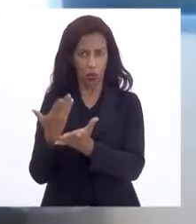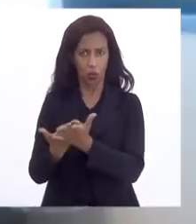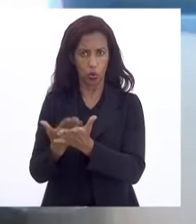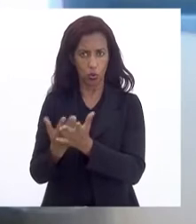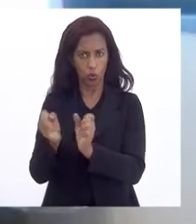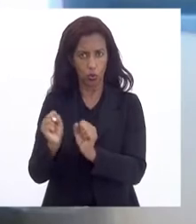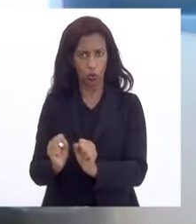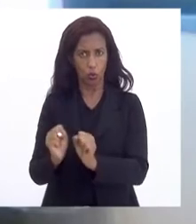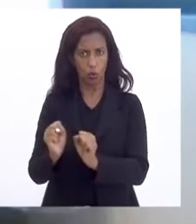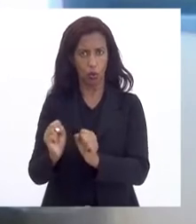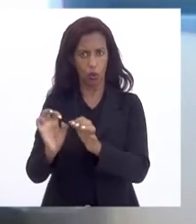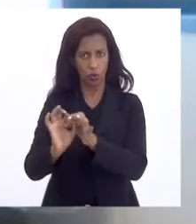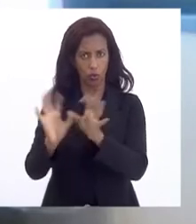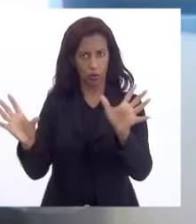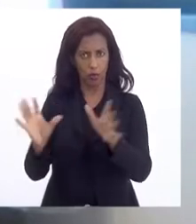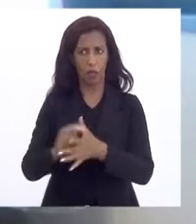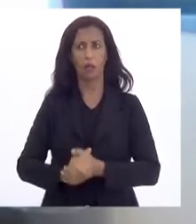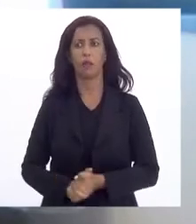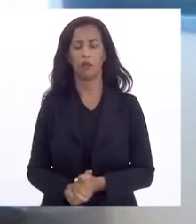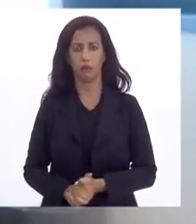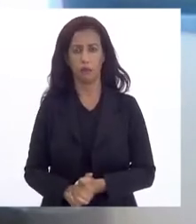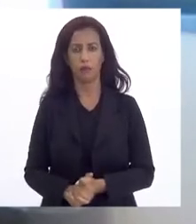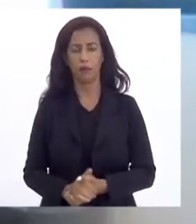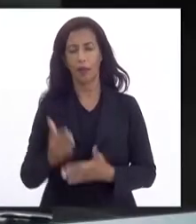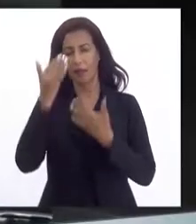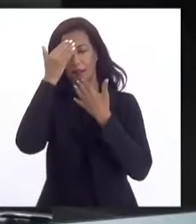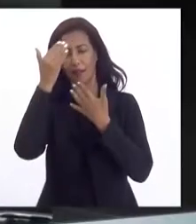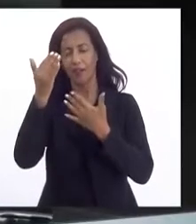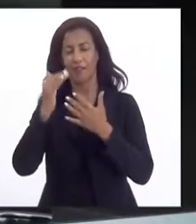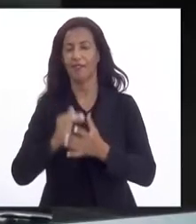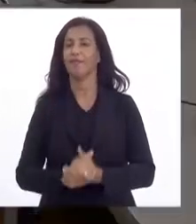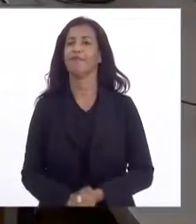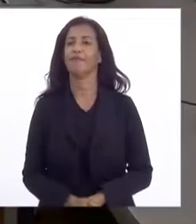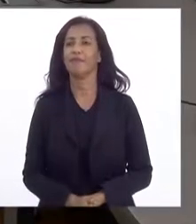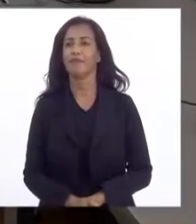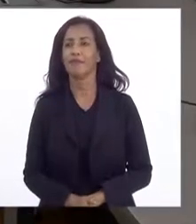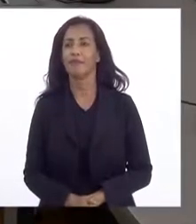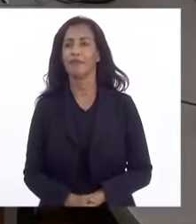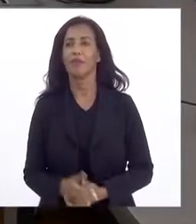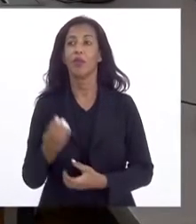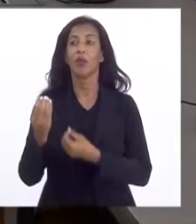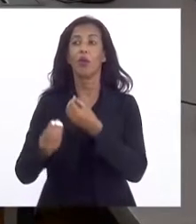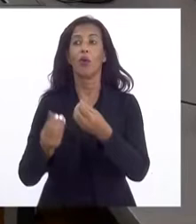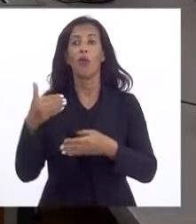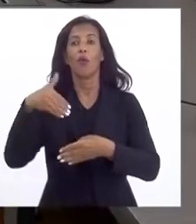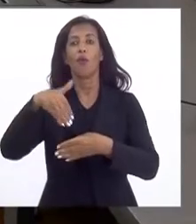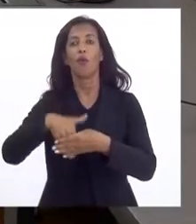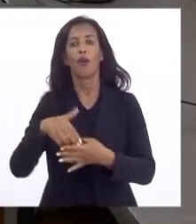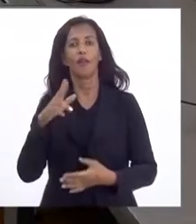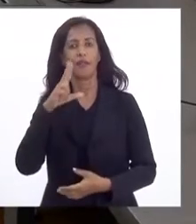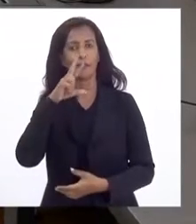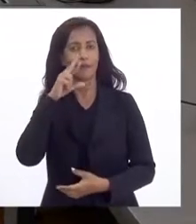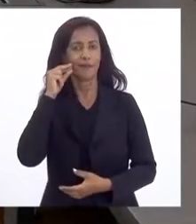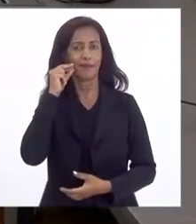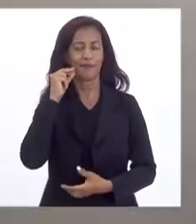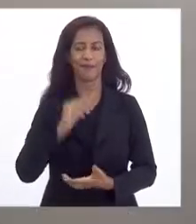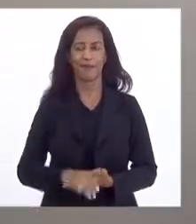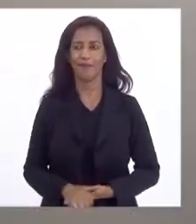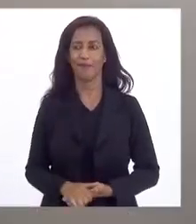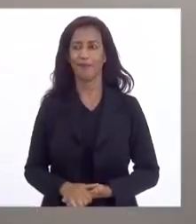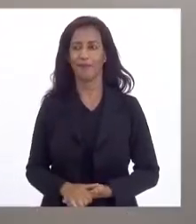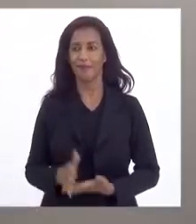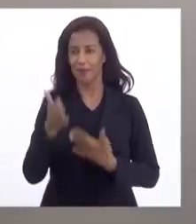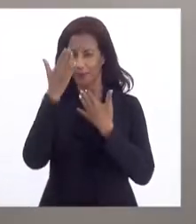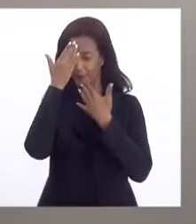parece ser importante. Só agradecendo. Obrigado, deputado Mink. Como vota, deputado Rosenberg Reis? Opa, obrigado, senhor